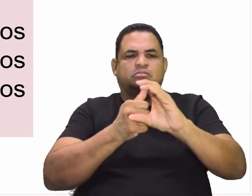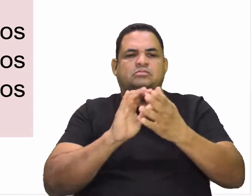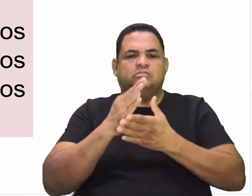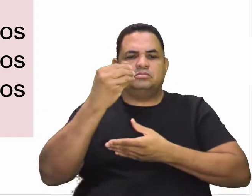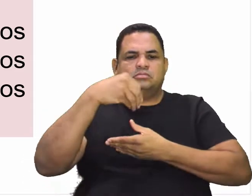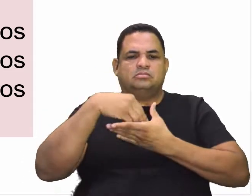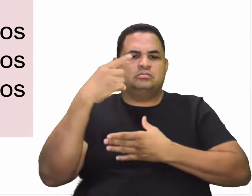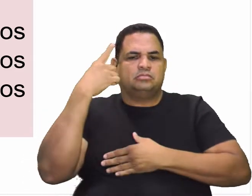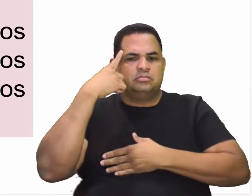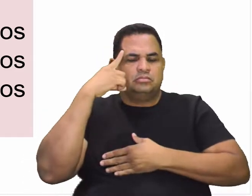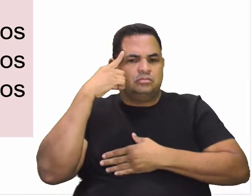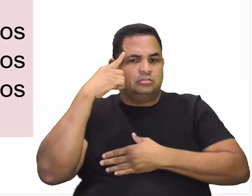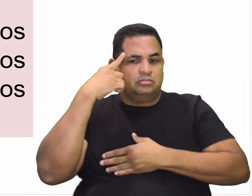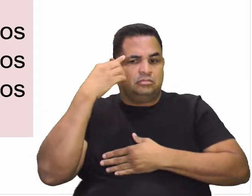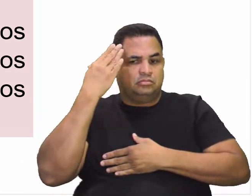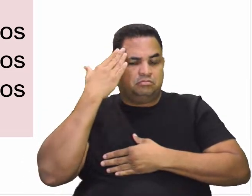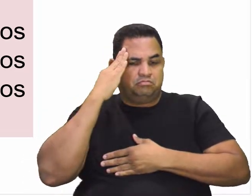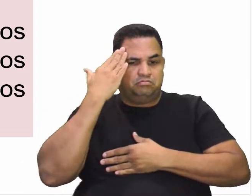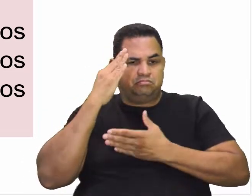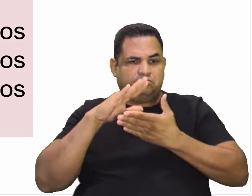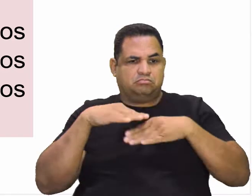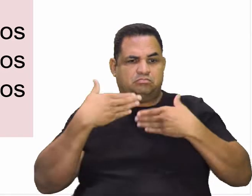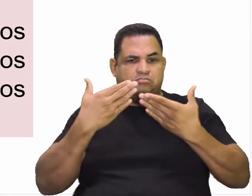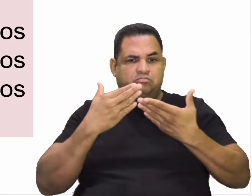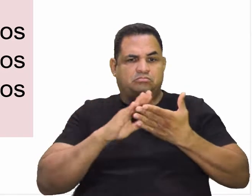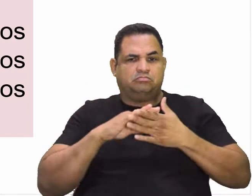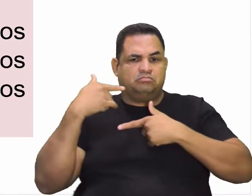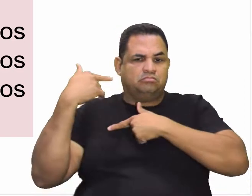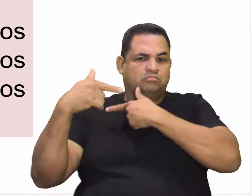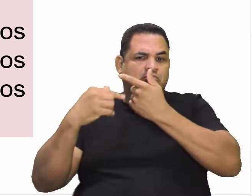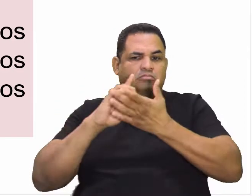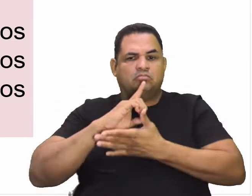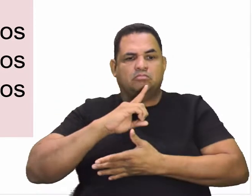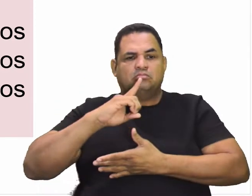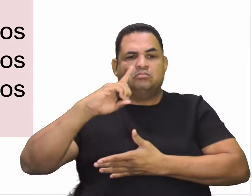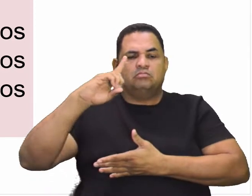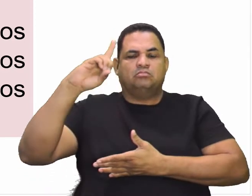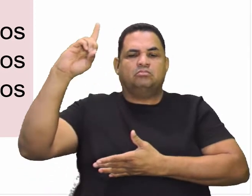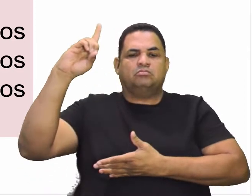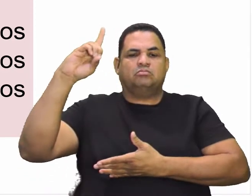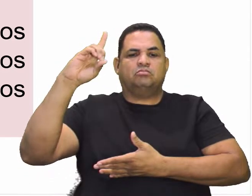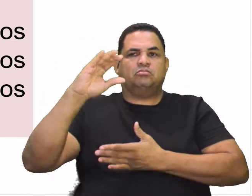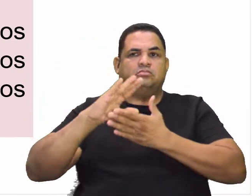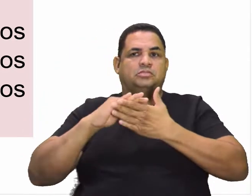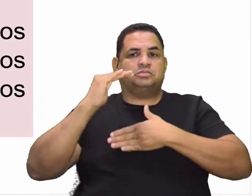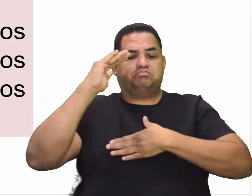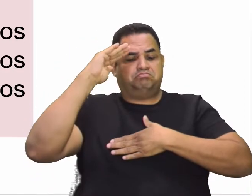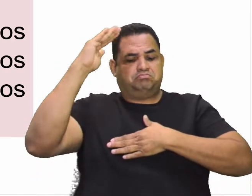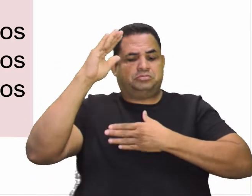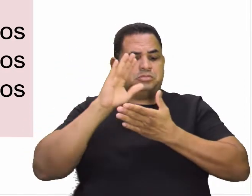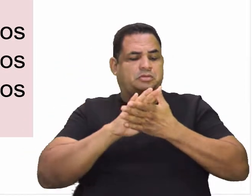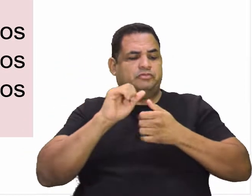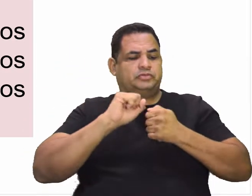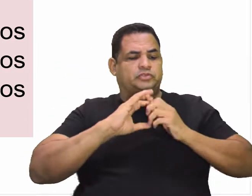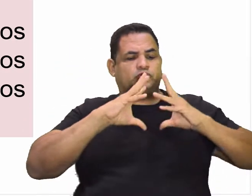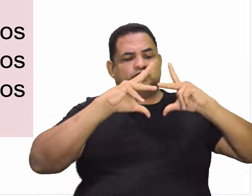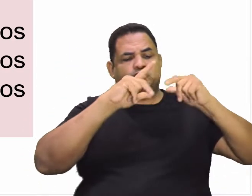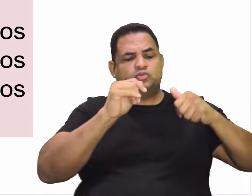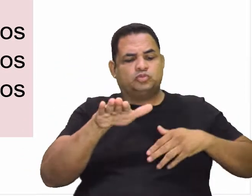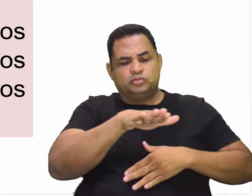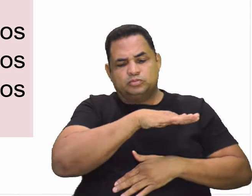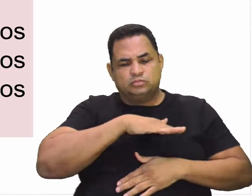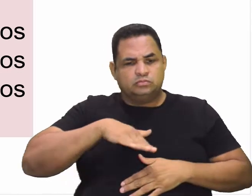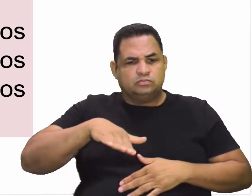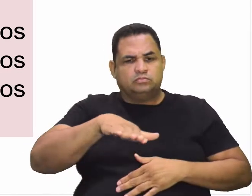dessa concepção do criacionismo. De acordo com essa tradição, Deus seria o criador de tudo que existe.